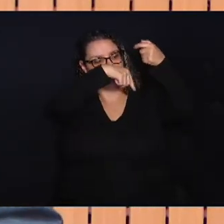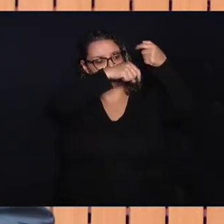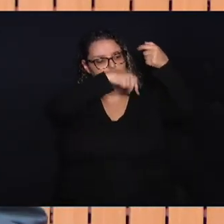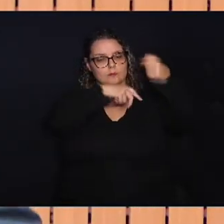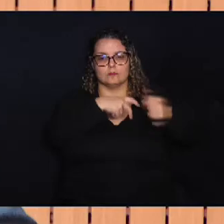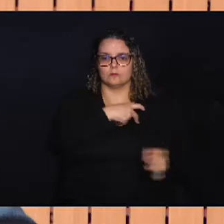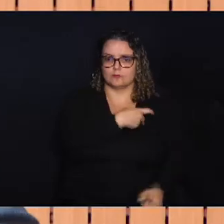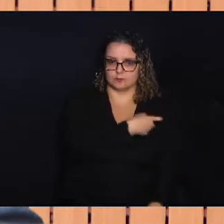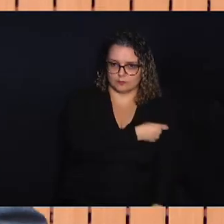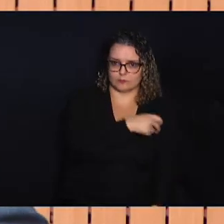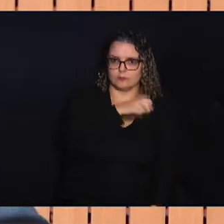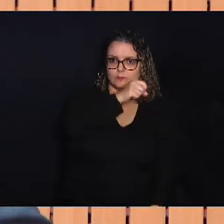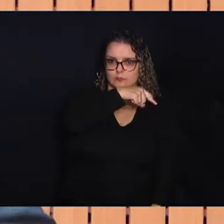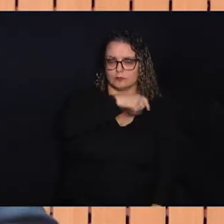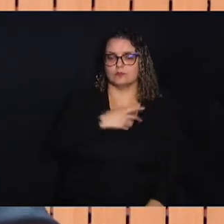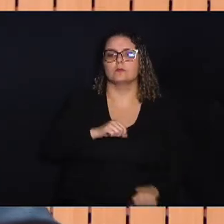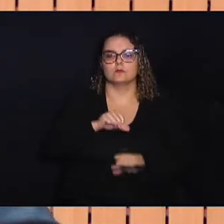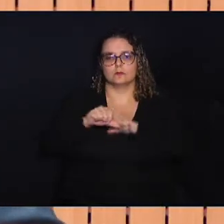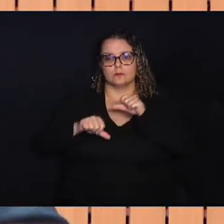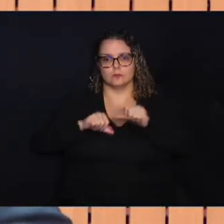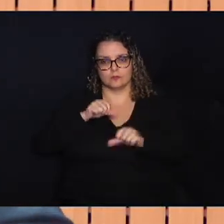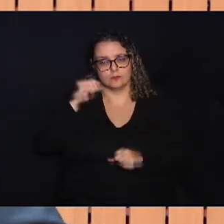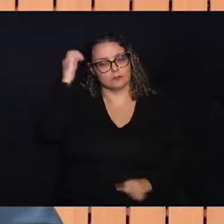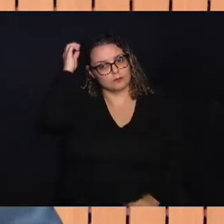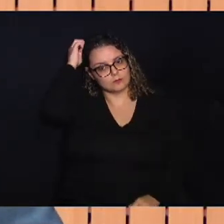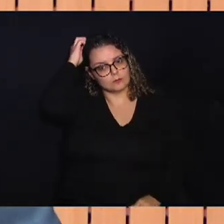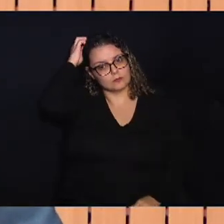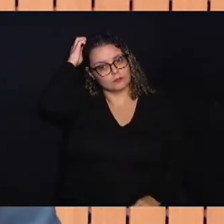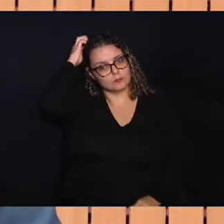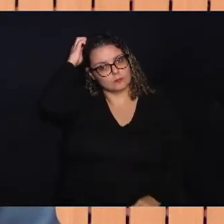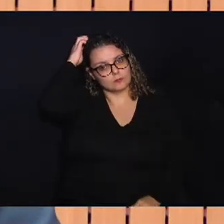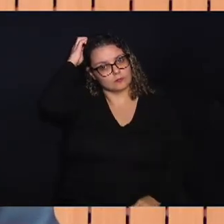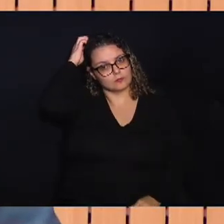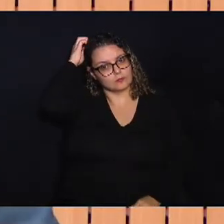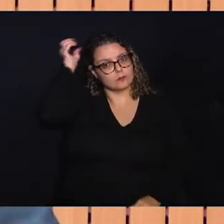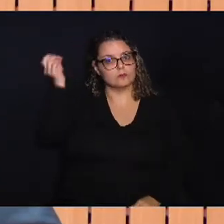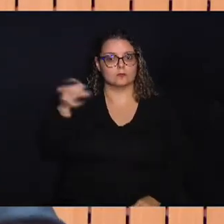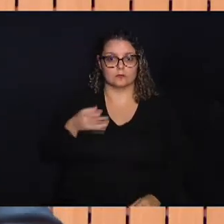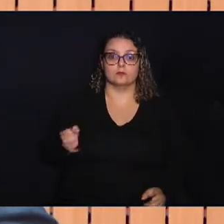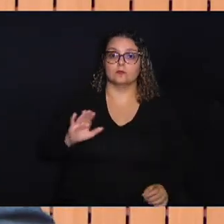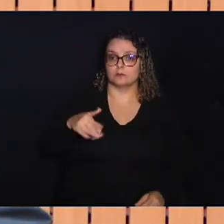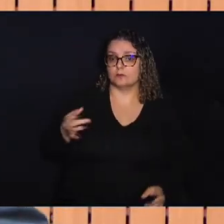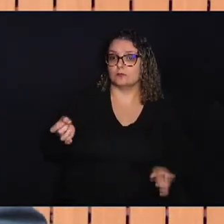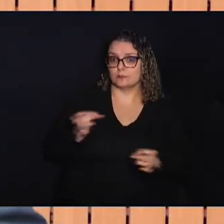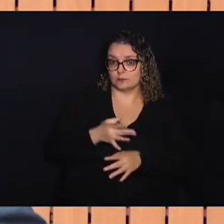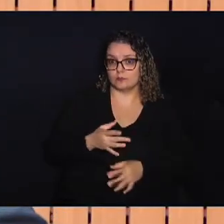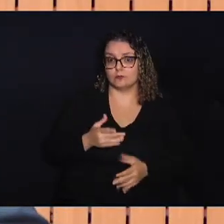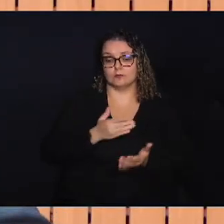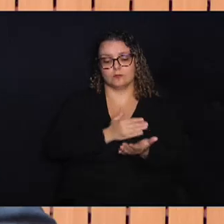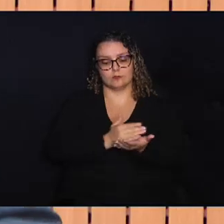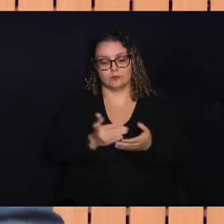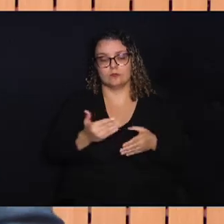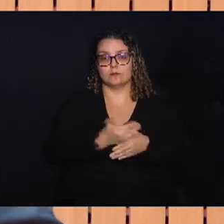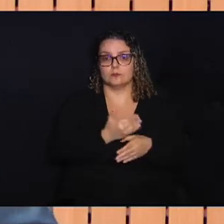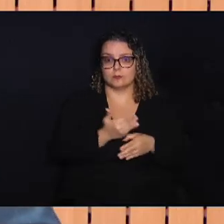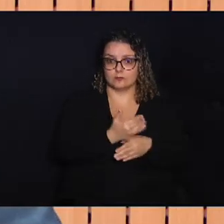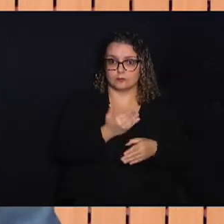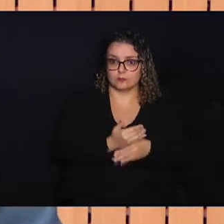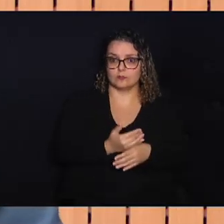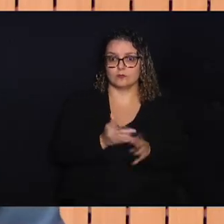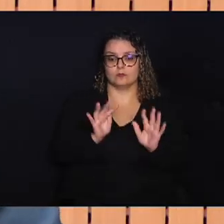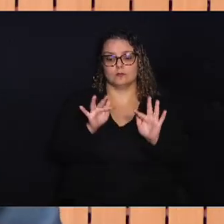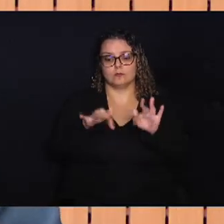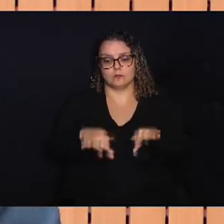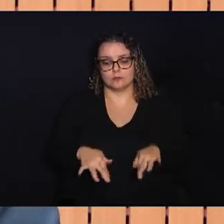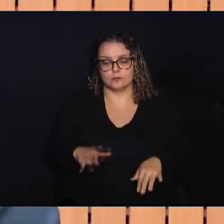que vão ser transferidos para a unidade nova quando ela ficar pronta. Então, vai dar início agora para o término, já